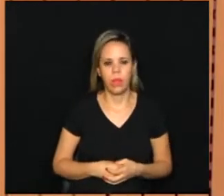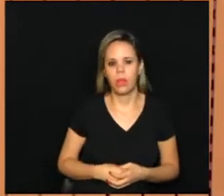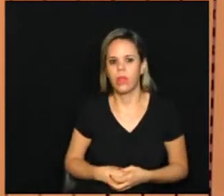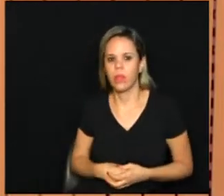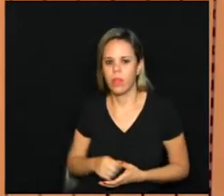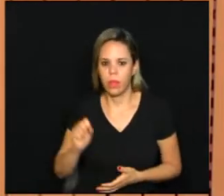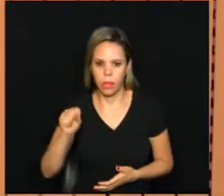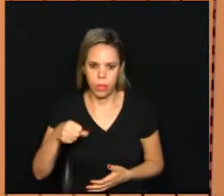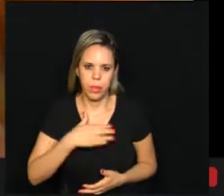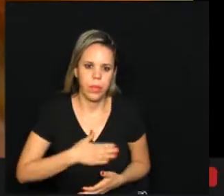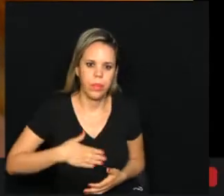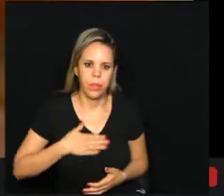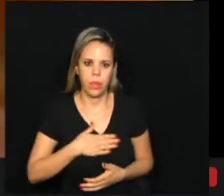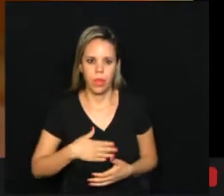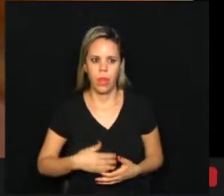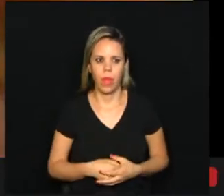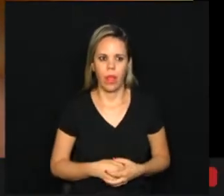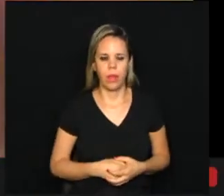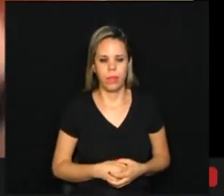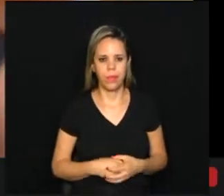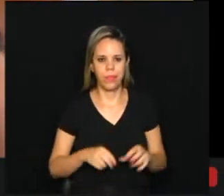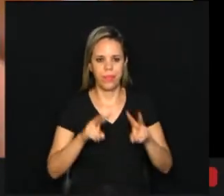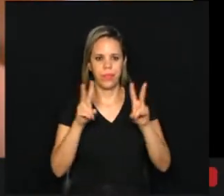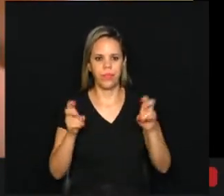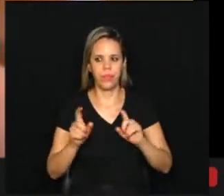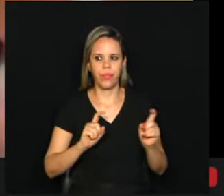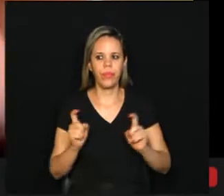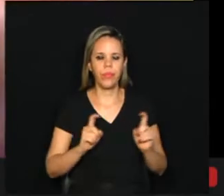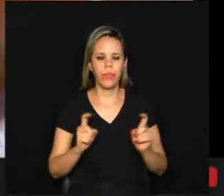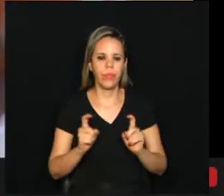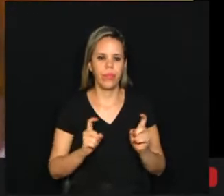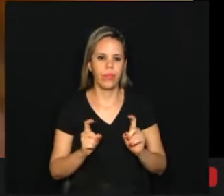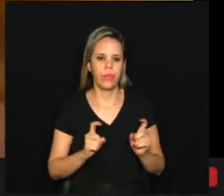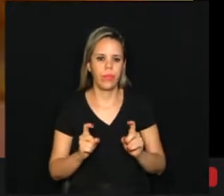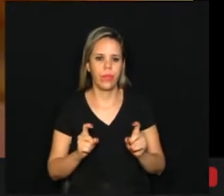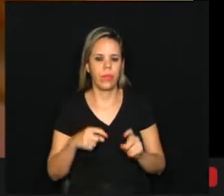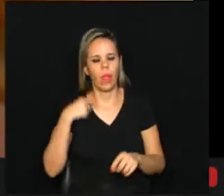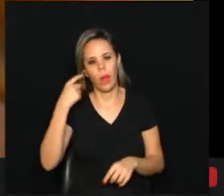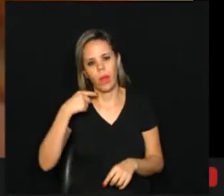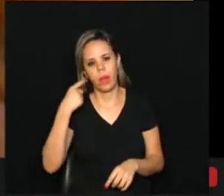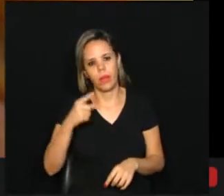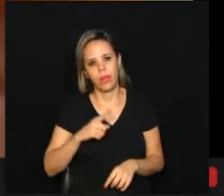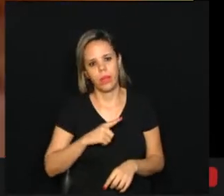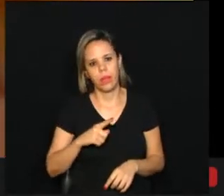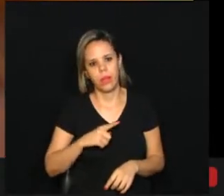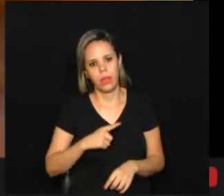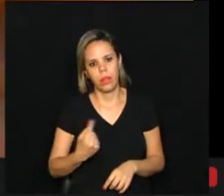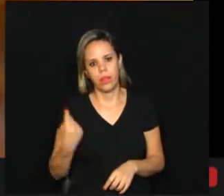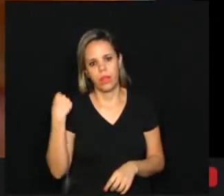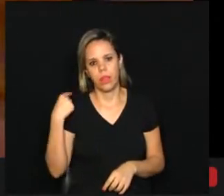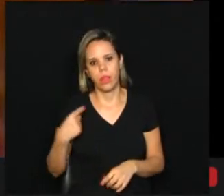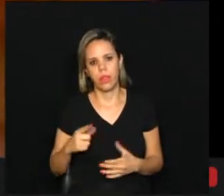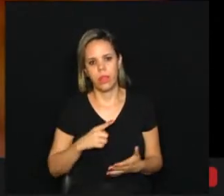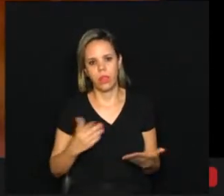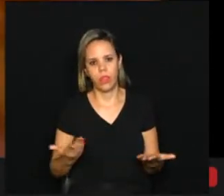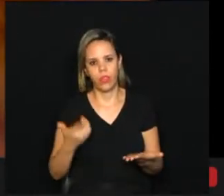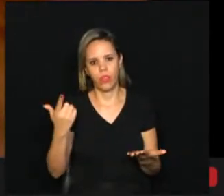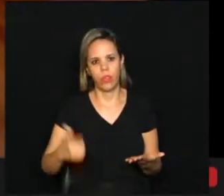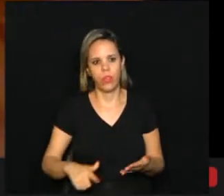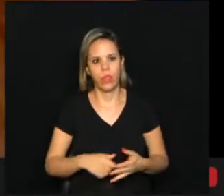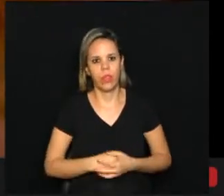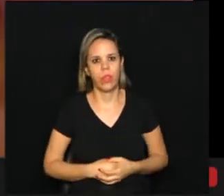Isso, eu gostaria. Sobre a reunião com a promotoria que nós tivemos e vamos ter hoje de